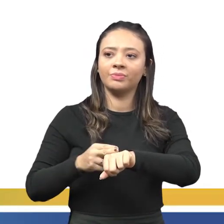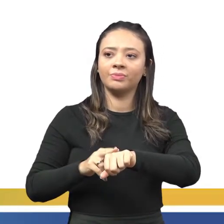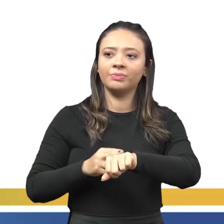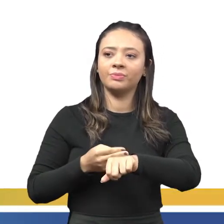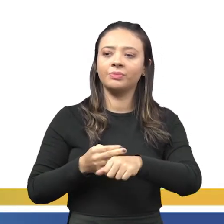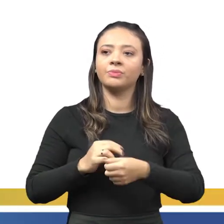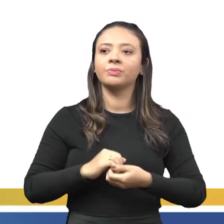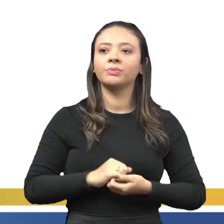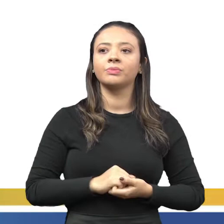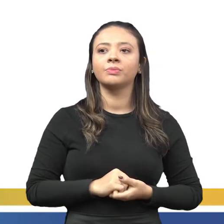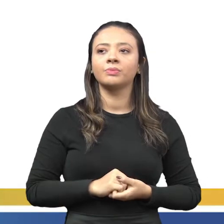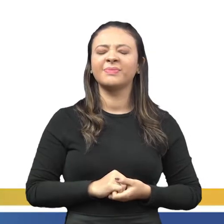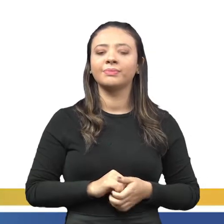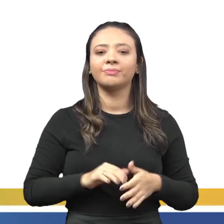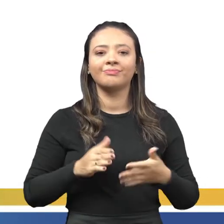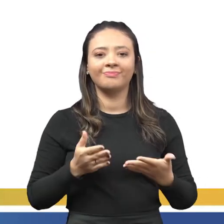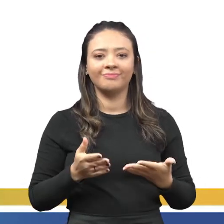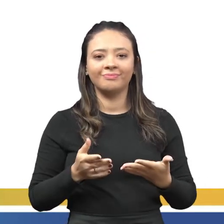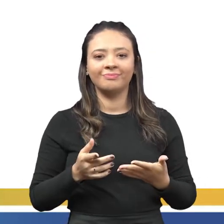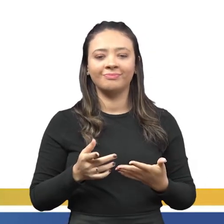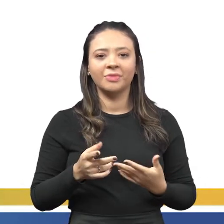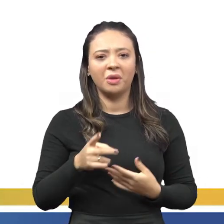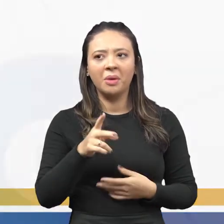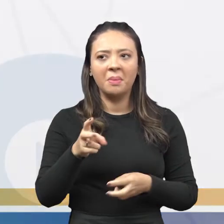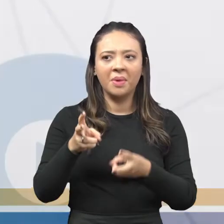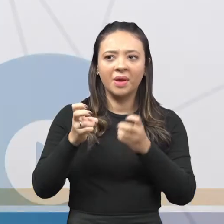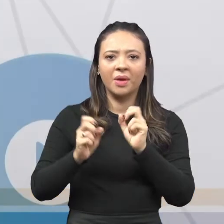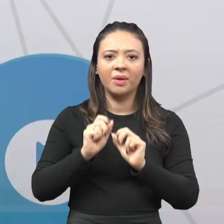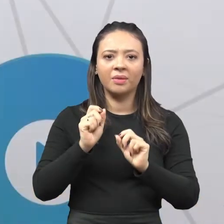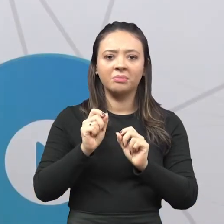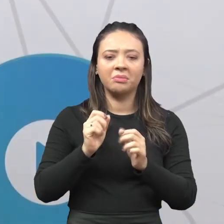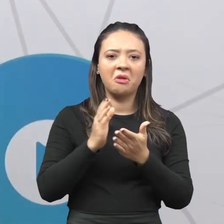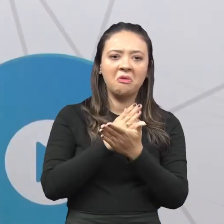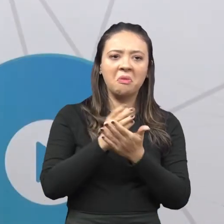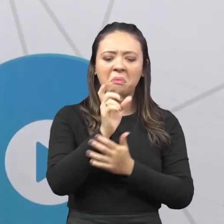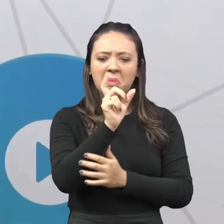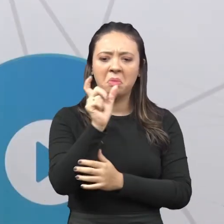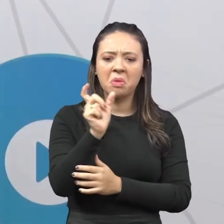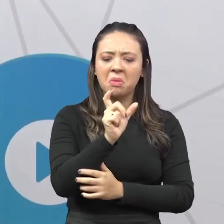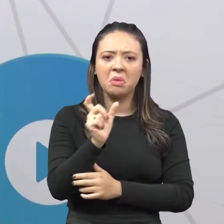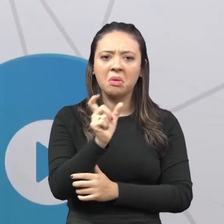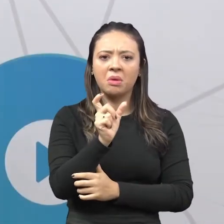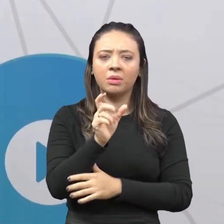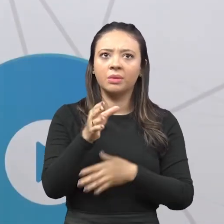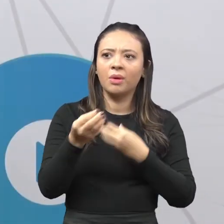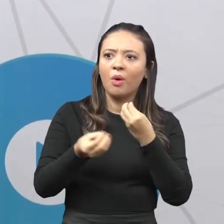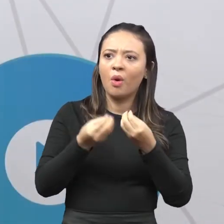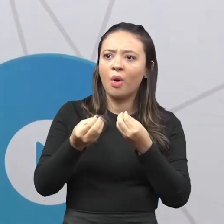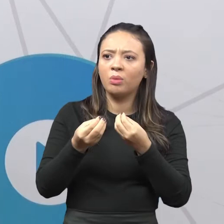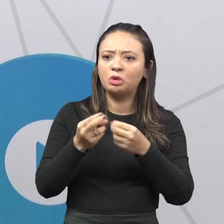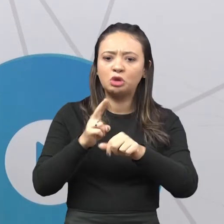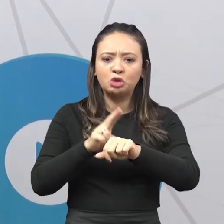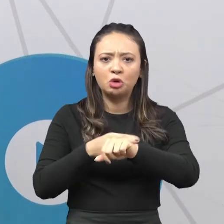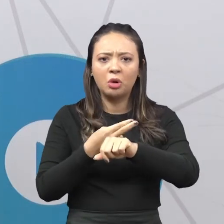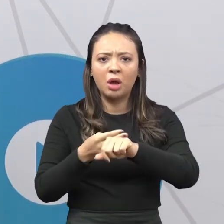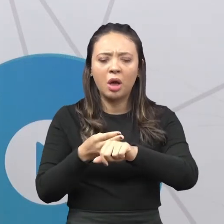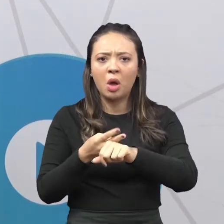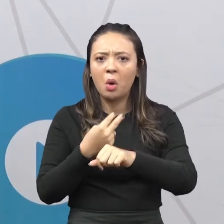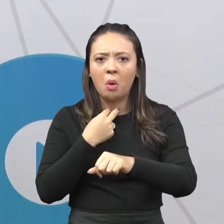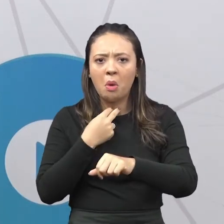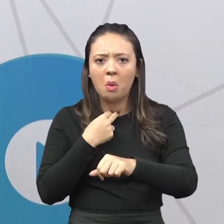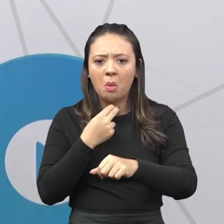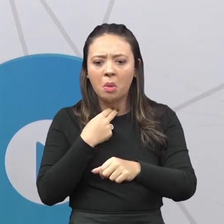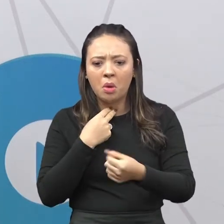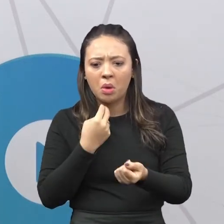chocolate. Bom, vocês ficaram surpresos aí, acredito, com algumas palavras, né? Por exemplo, como assim chocolate não é contável? Como assim eu não posso